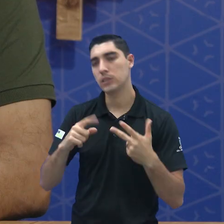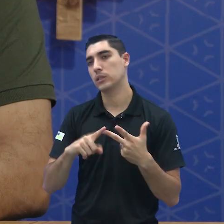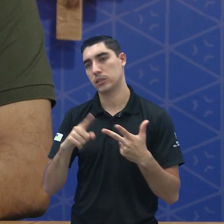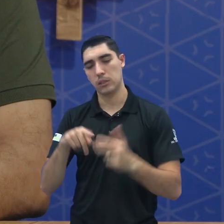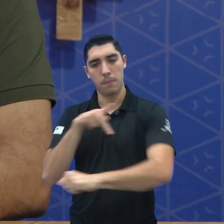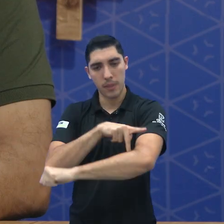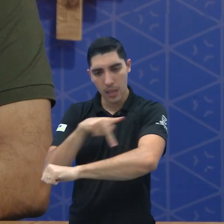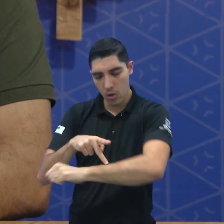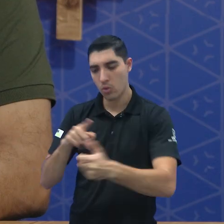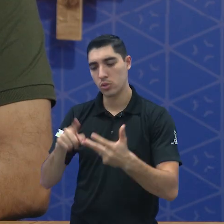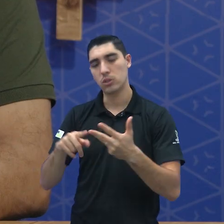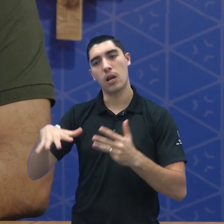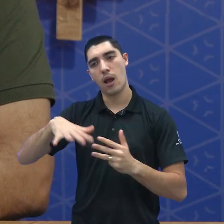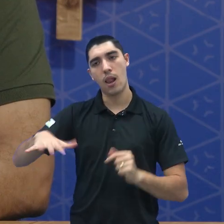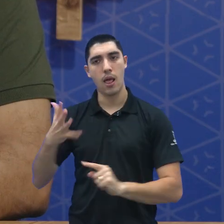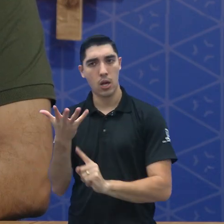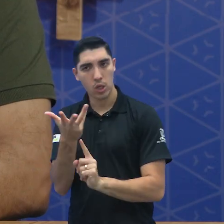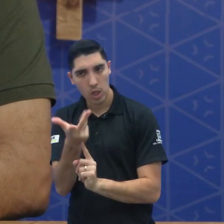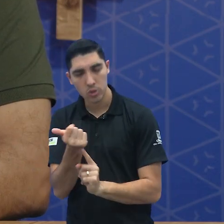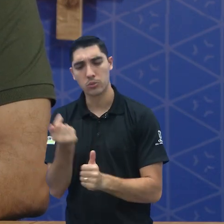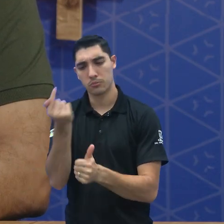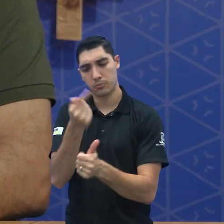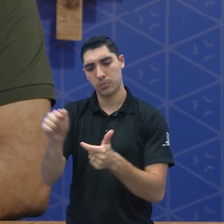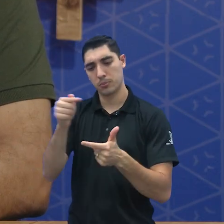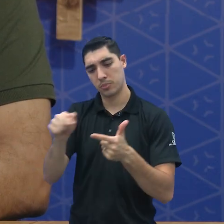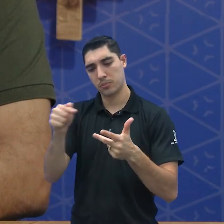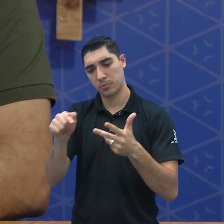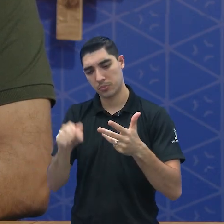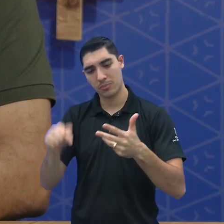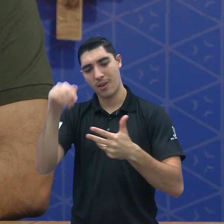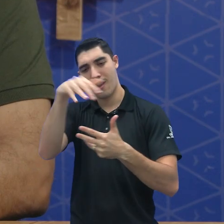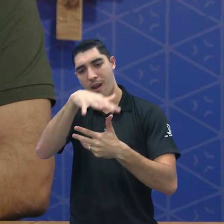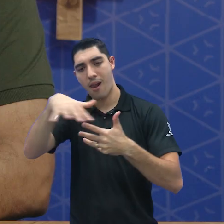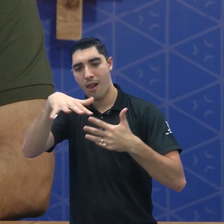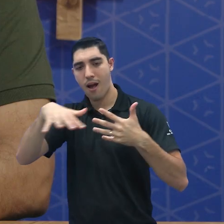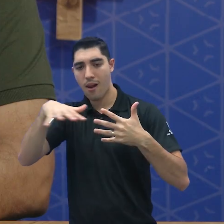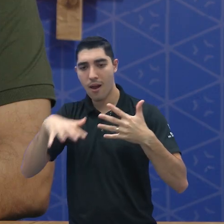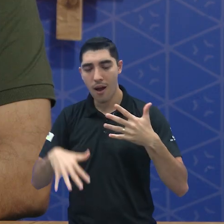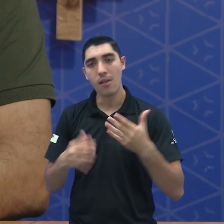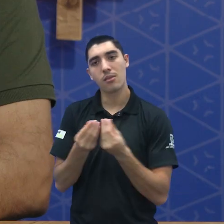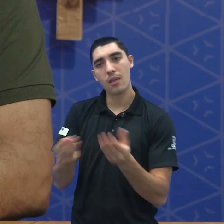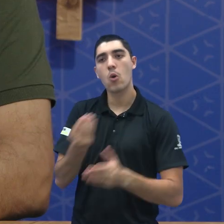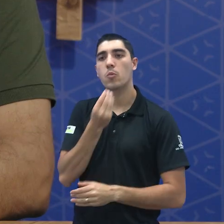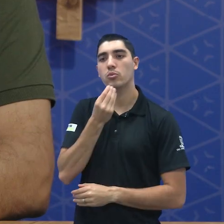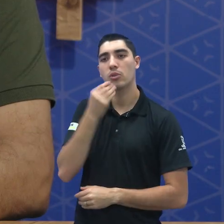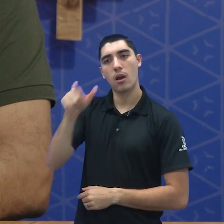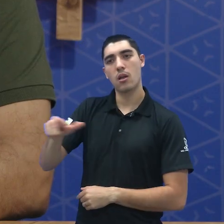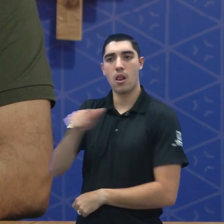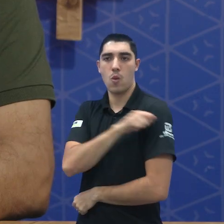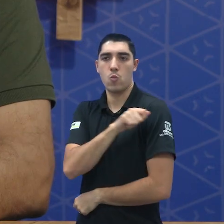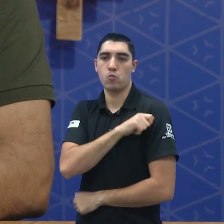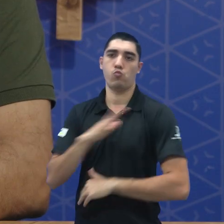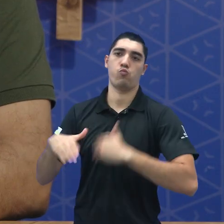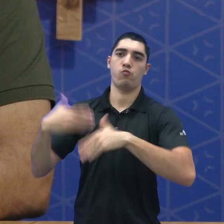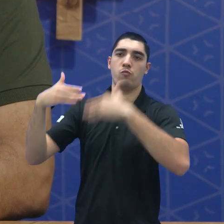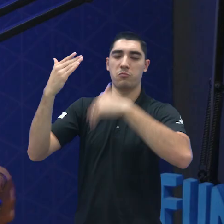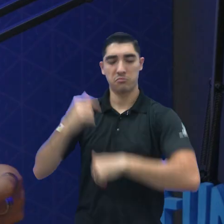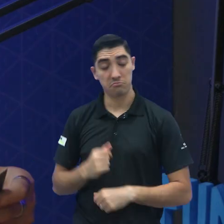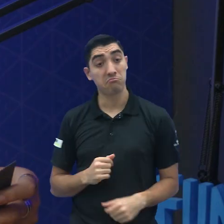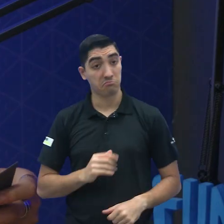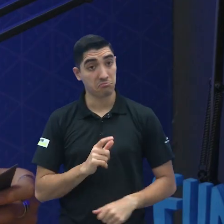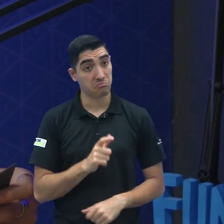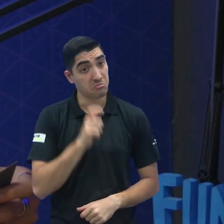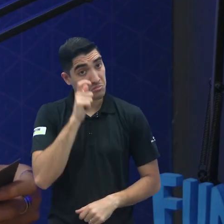pelas áreas artísticas. Então, são diversas áreas que nós podemos ali ofertar para esses alunos. Certo,